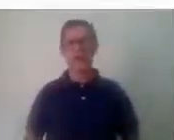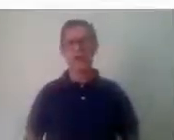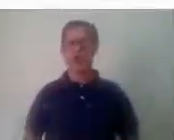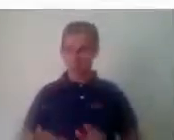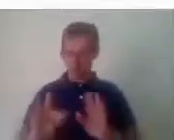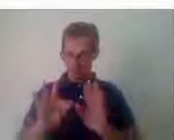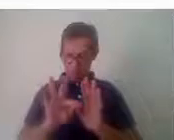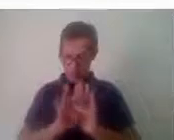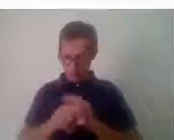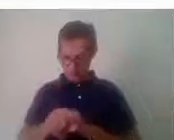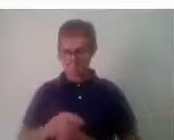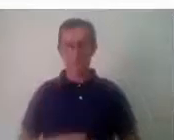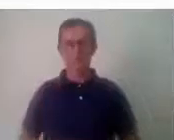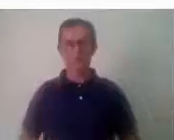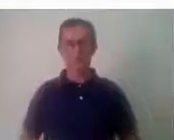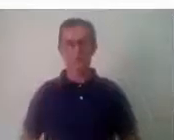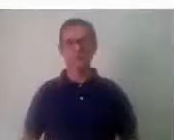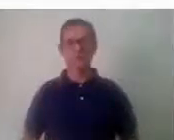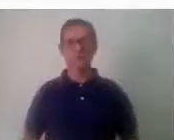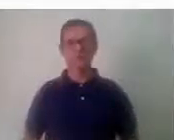de vocês